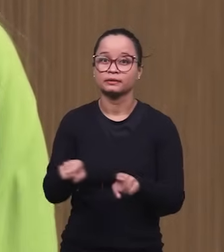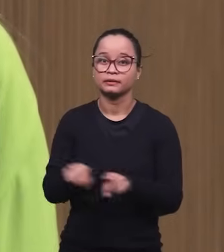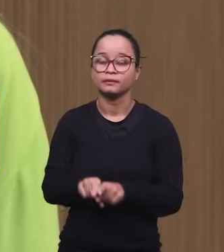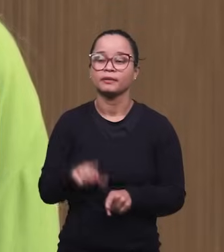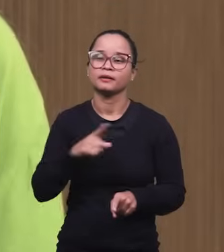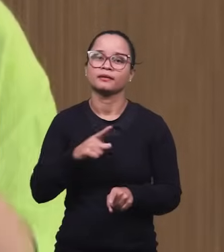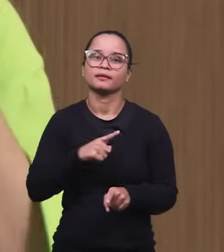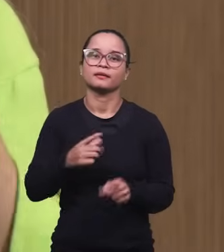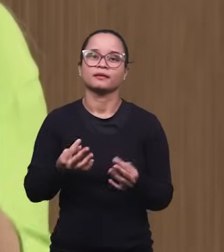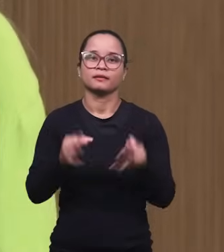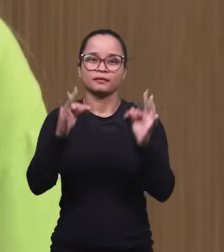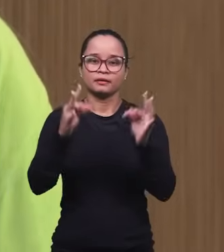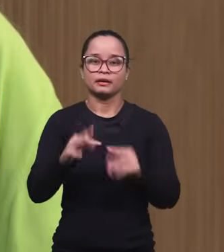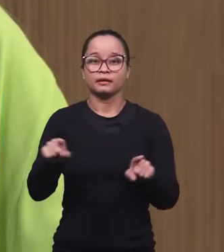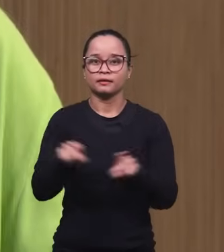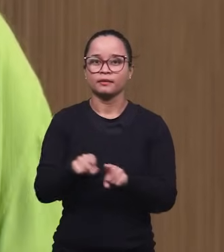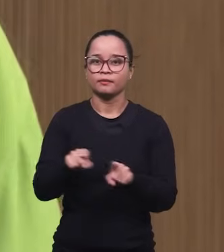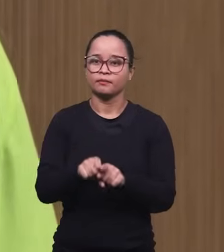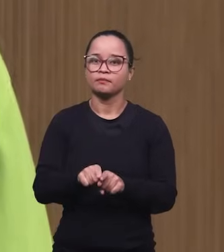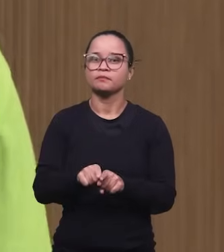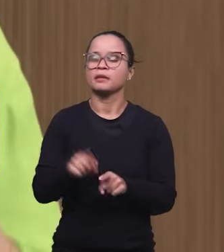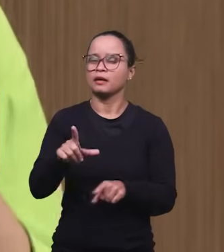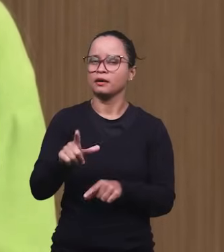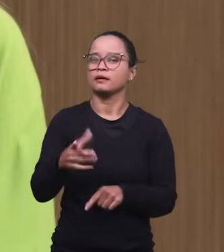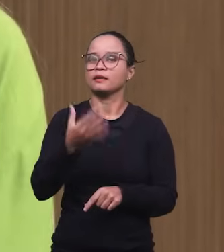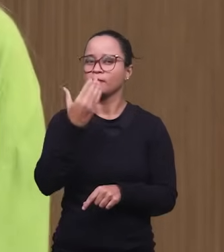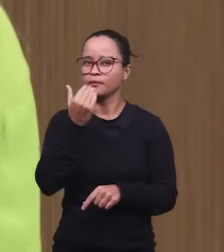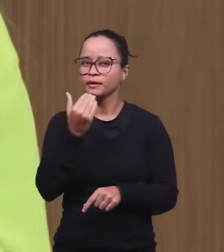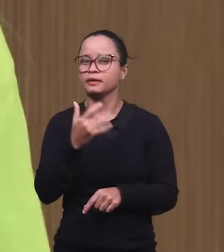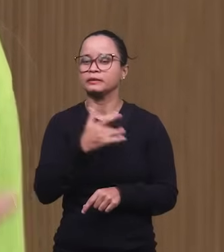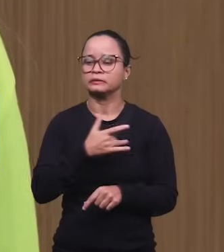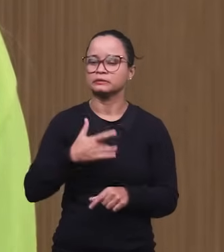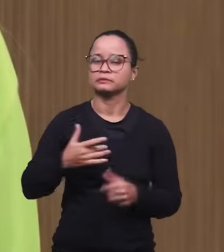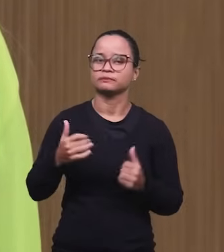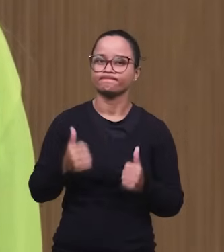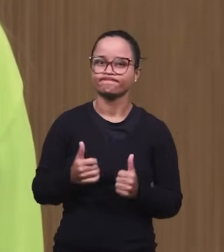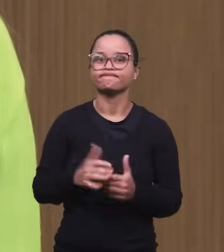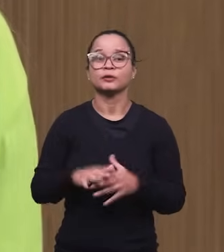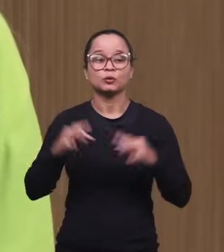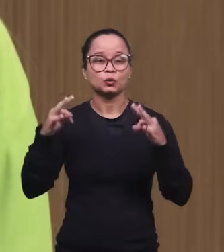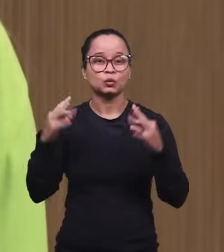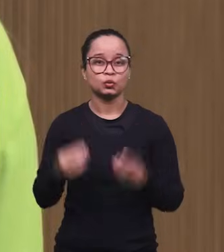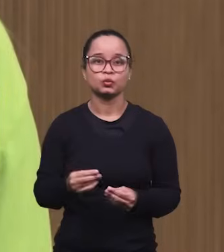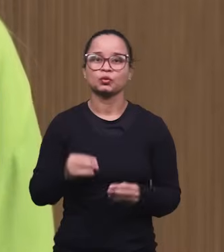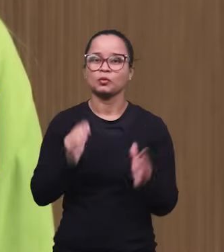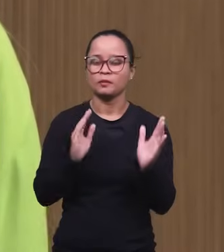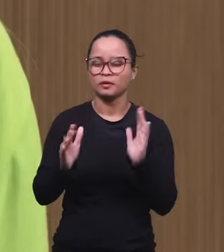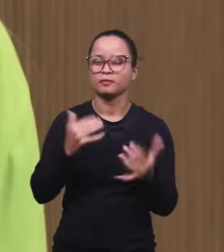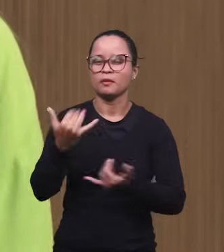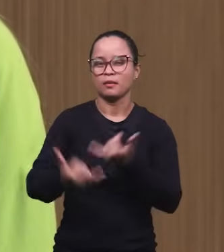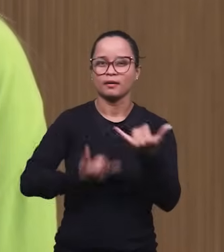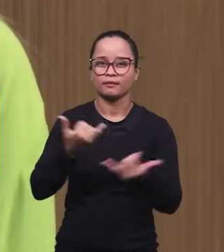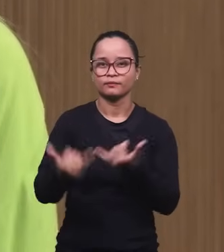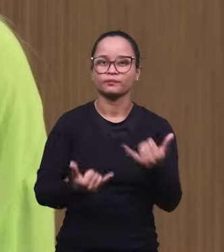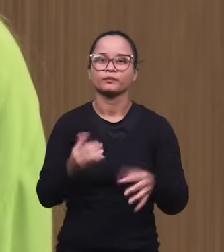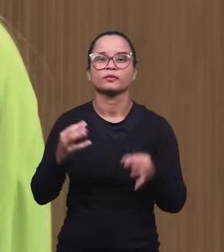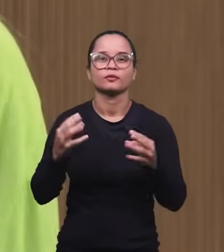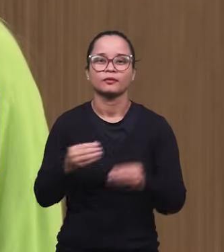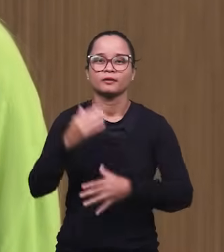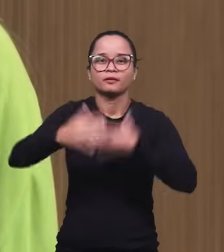os eletrônicos, ajustar a alimentação, ajustar o sono, ajustar a rotina, ter um momento de lazer, tudo isso vai contribuir para o